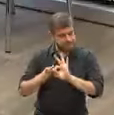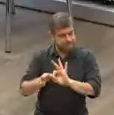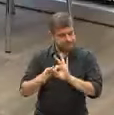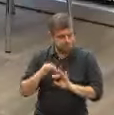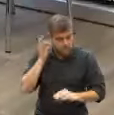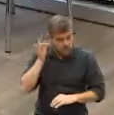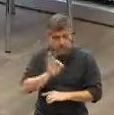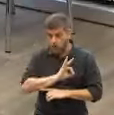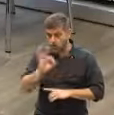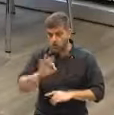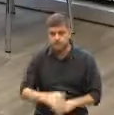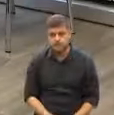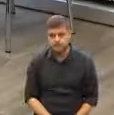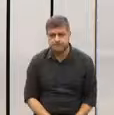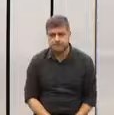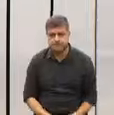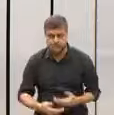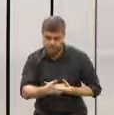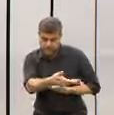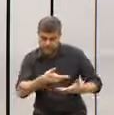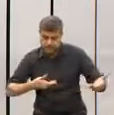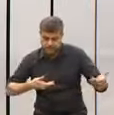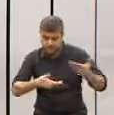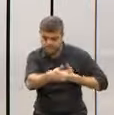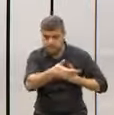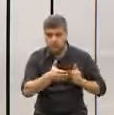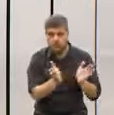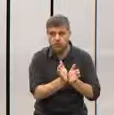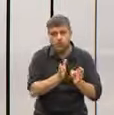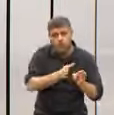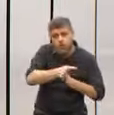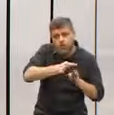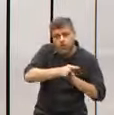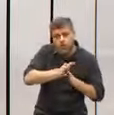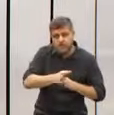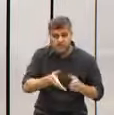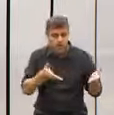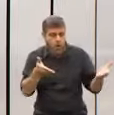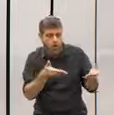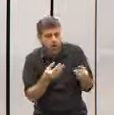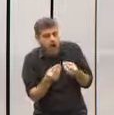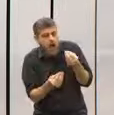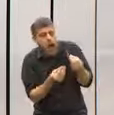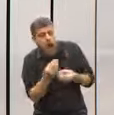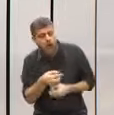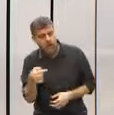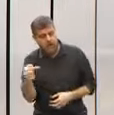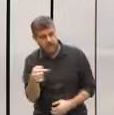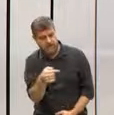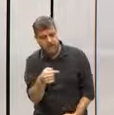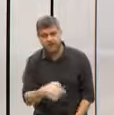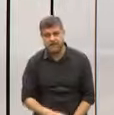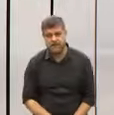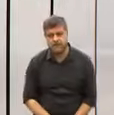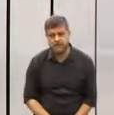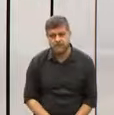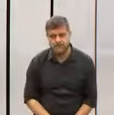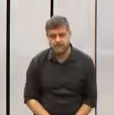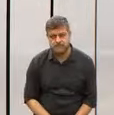boa. Falando em essa interface, o Conselho hoje, em que situação